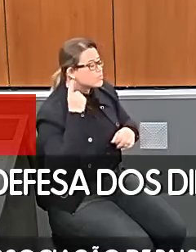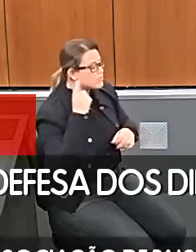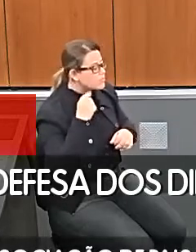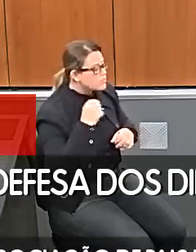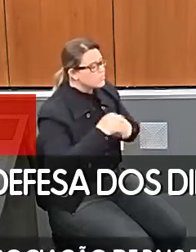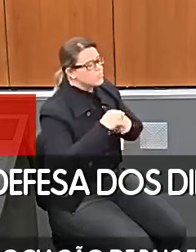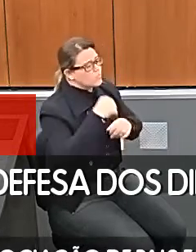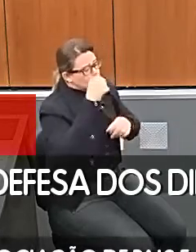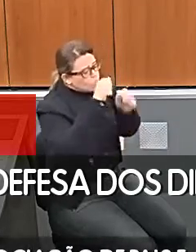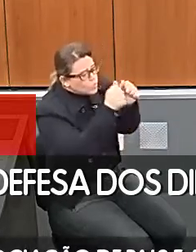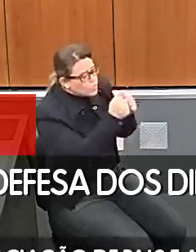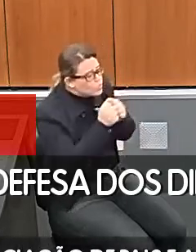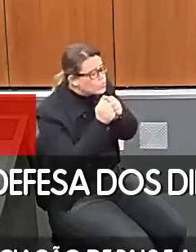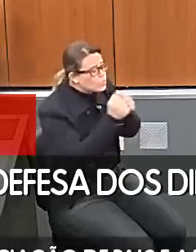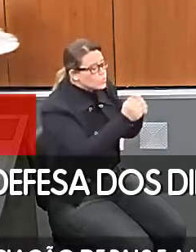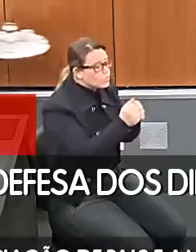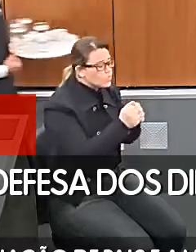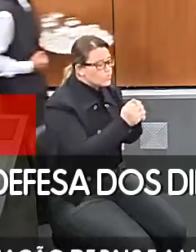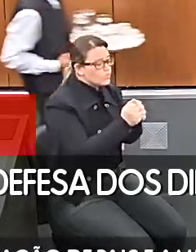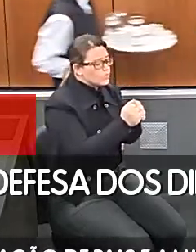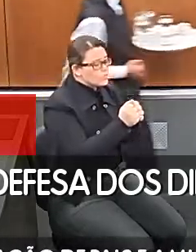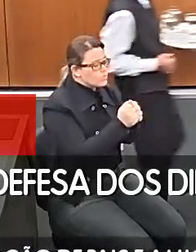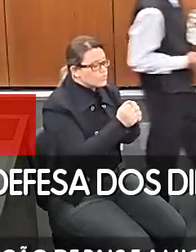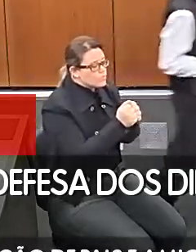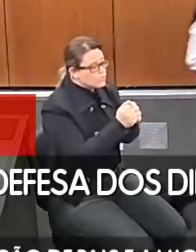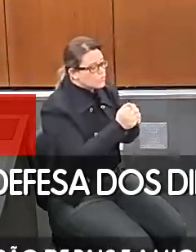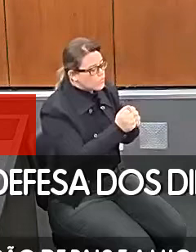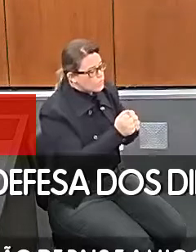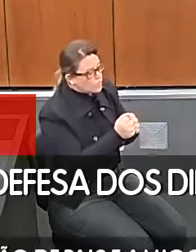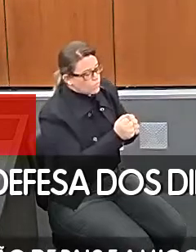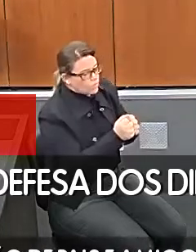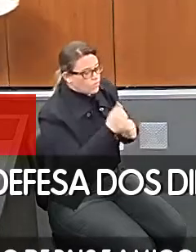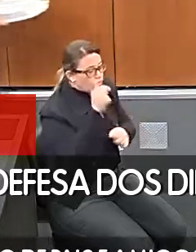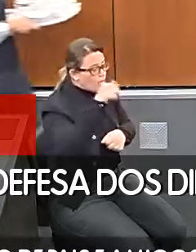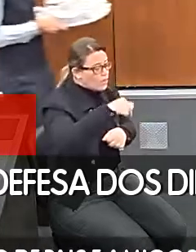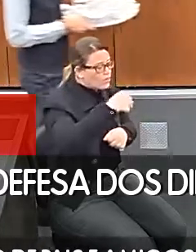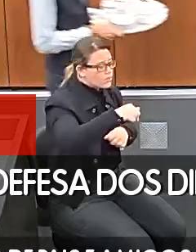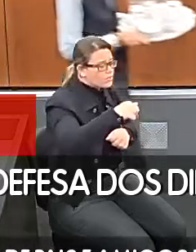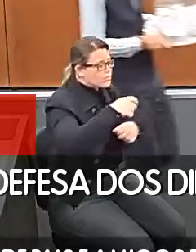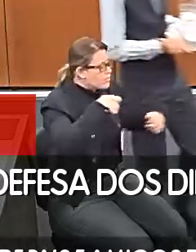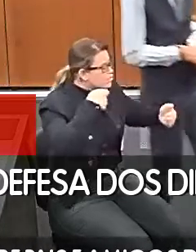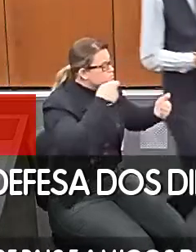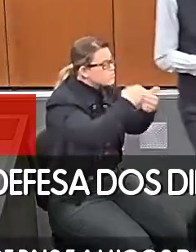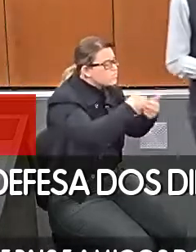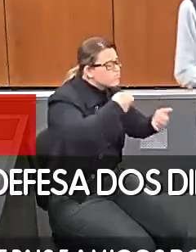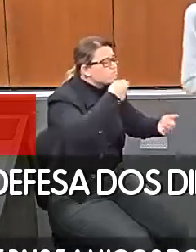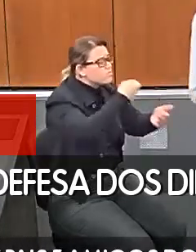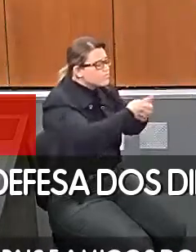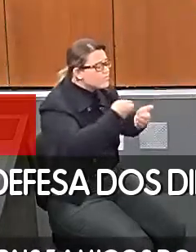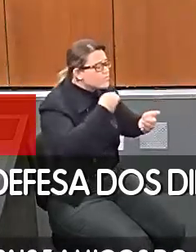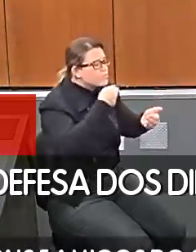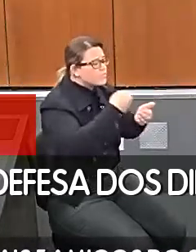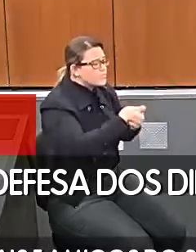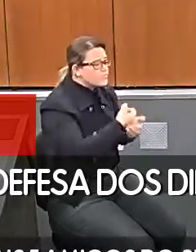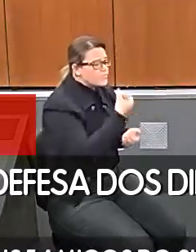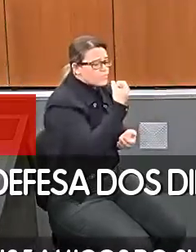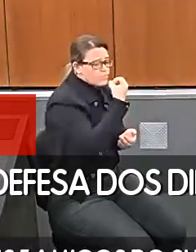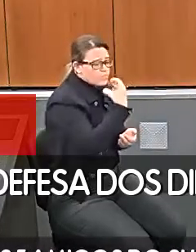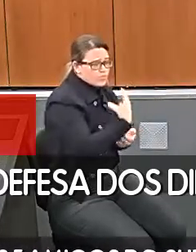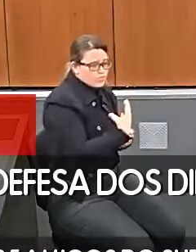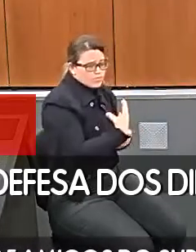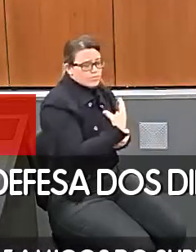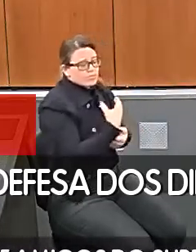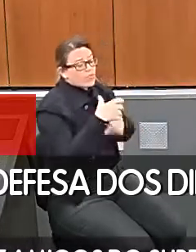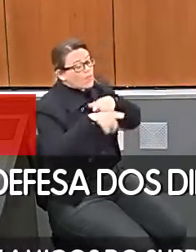resgatando com qualidade. Não é de qualquer jeito, não, viu, gente? Estão resgatando com qualidade